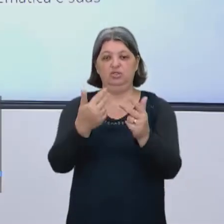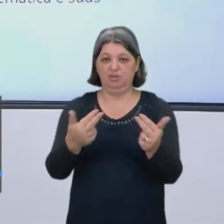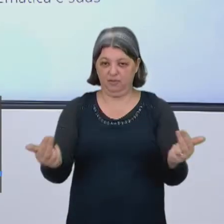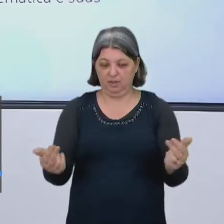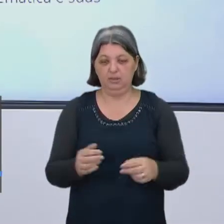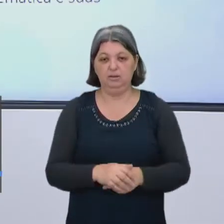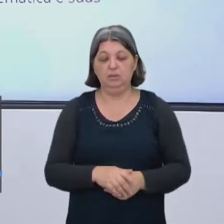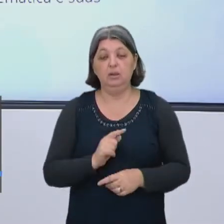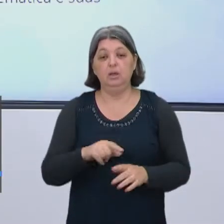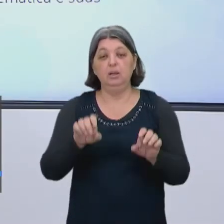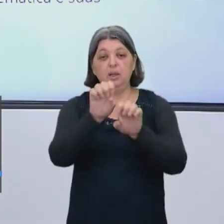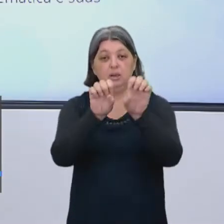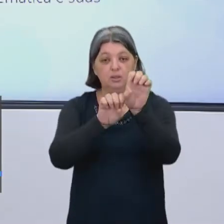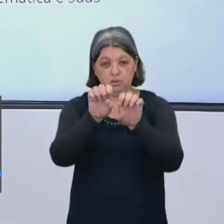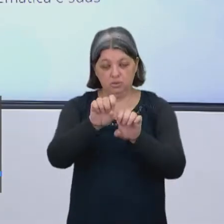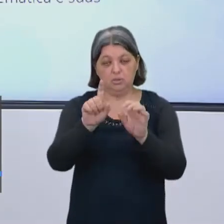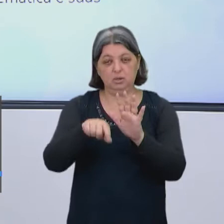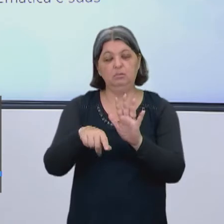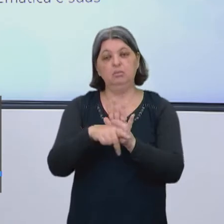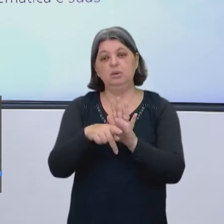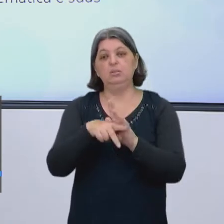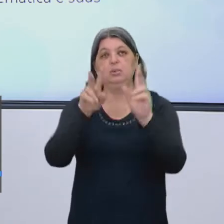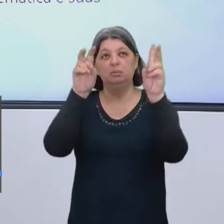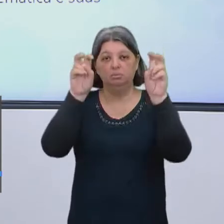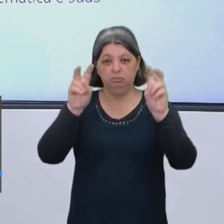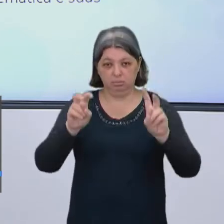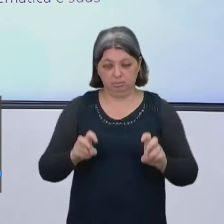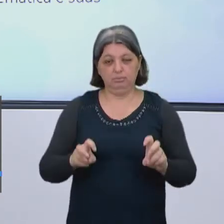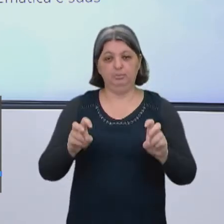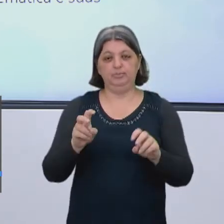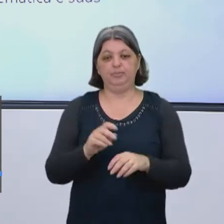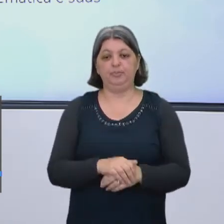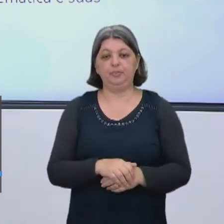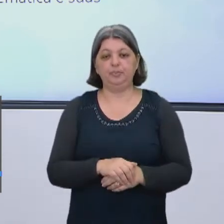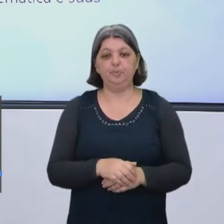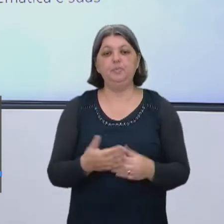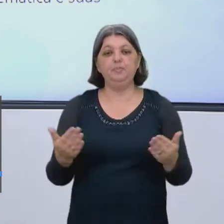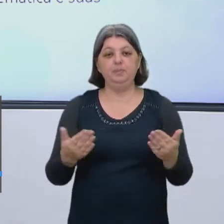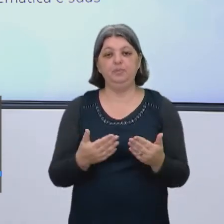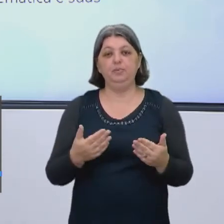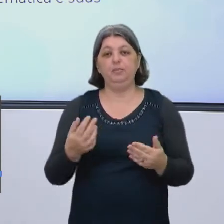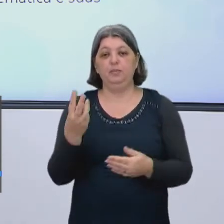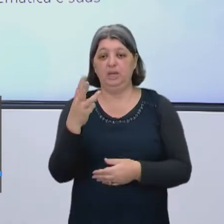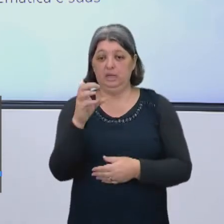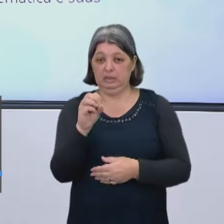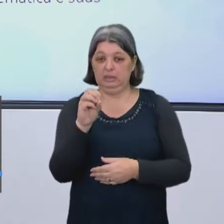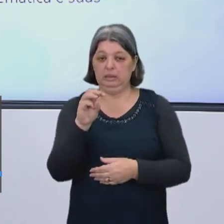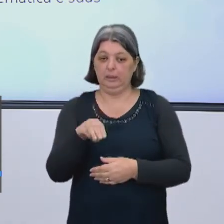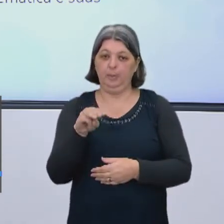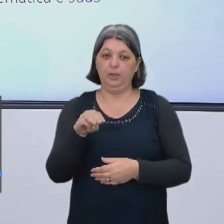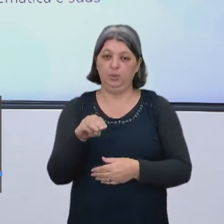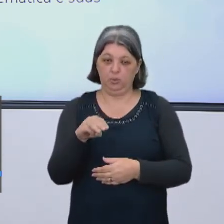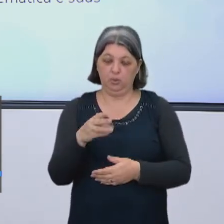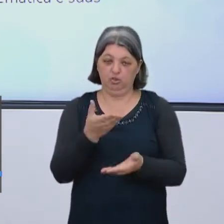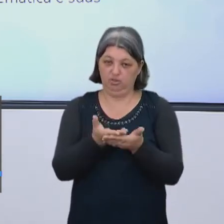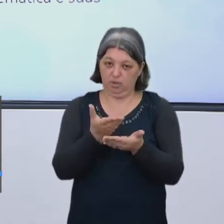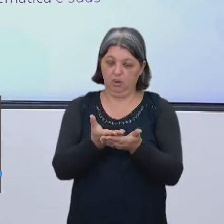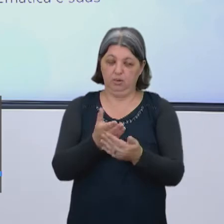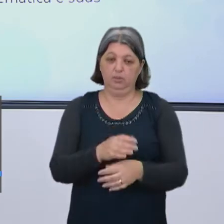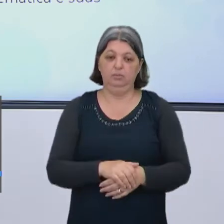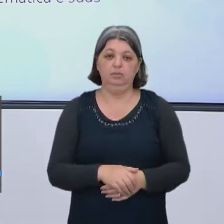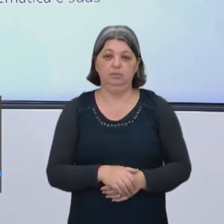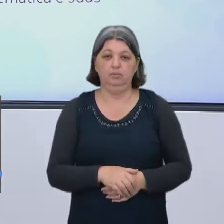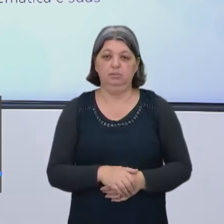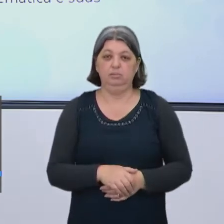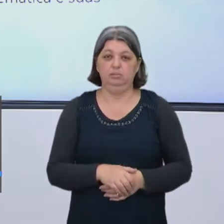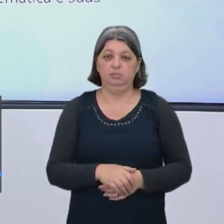a estrutura, Esse é o desenho do que a gente vai conversar com vocês aí nesses 30 minutos de aula. A gente sempre espera que